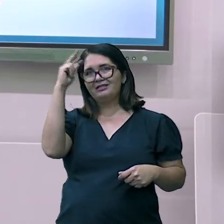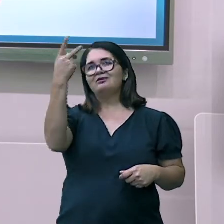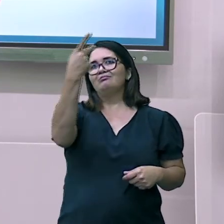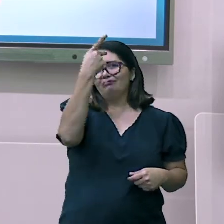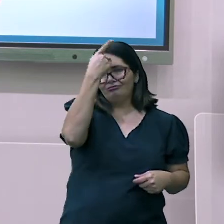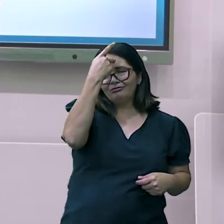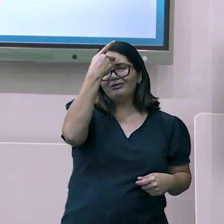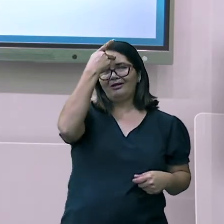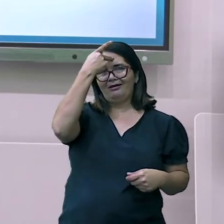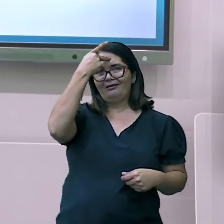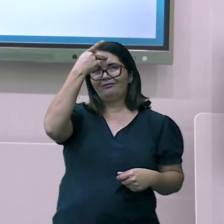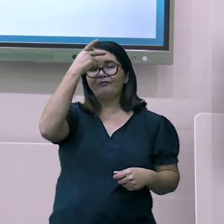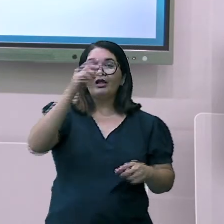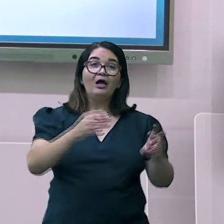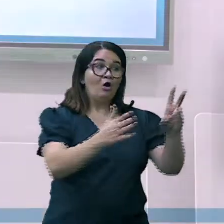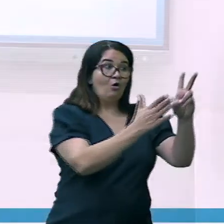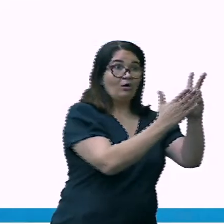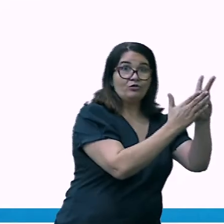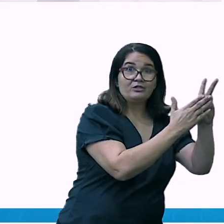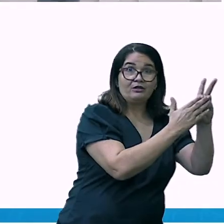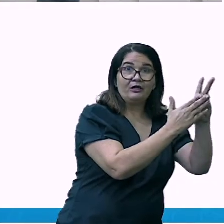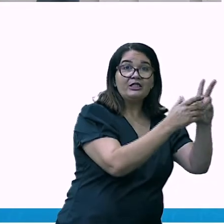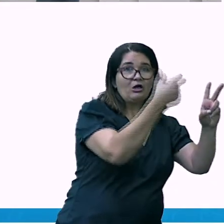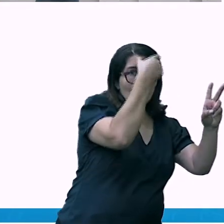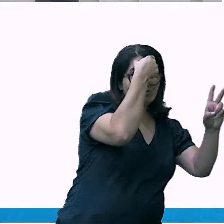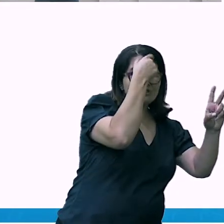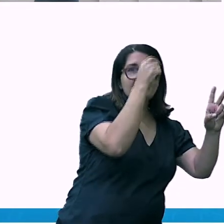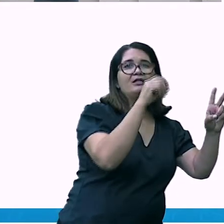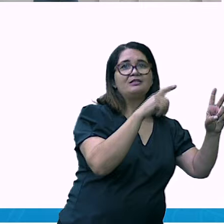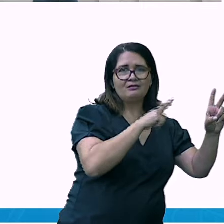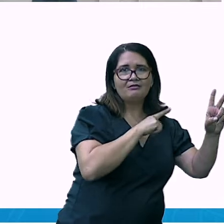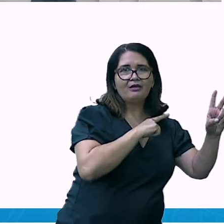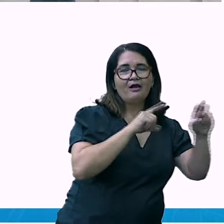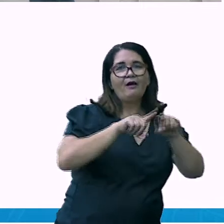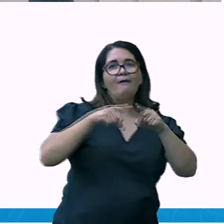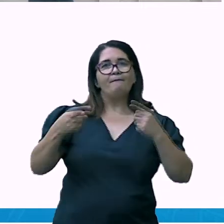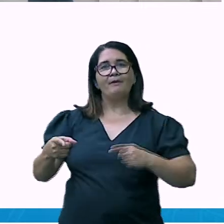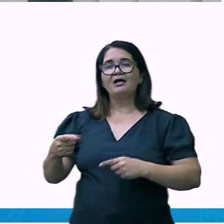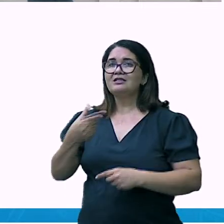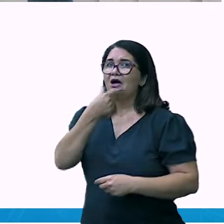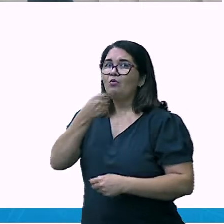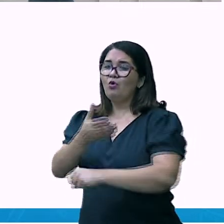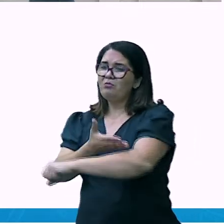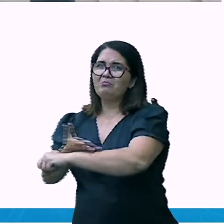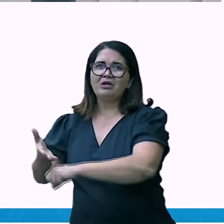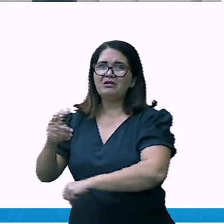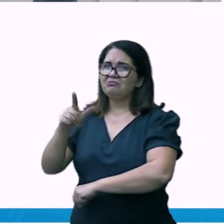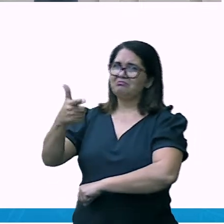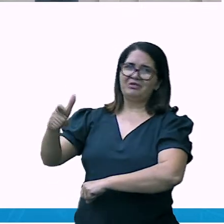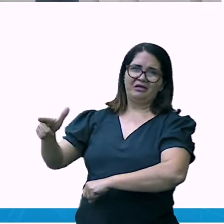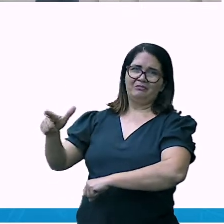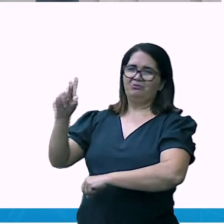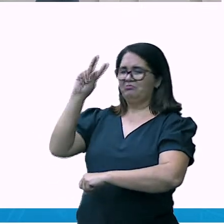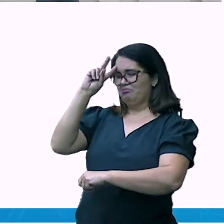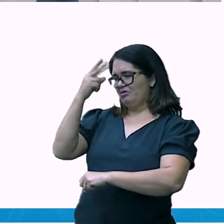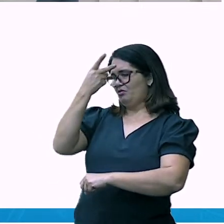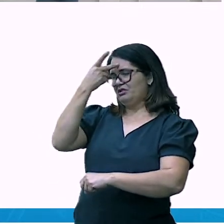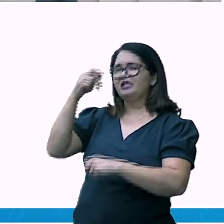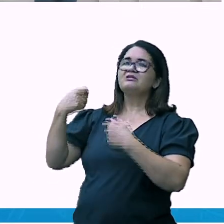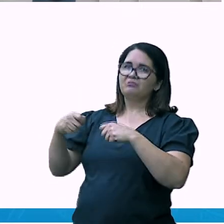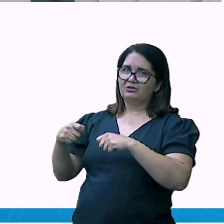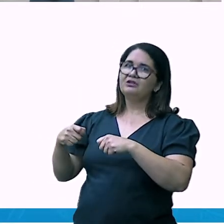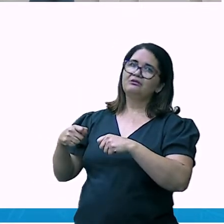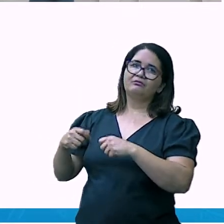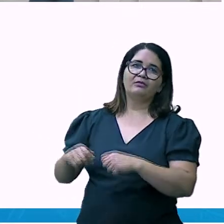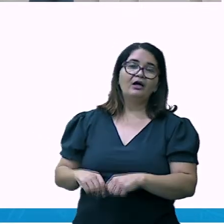tem. Vamos ver o que pede para a gente responder depois? De acordo com o texto, o que podemos aprender